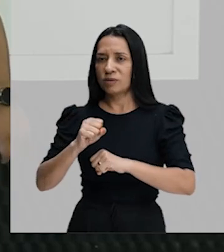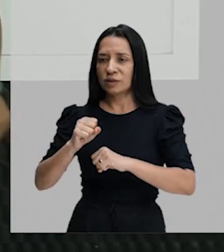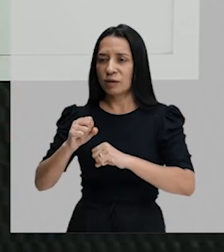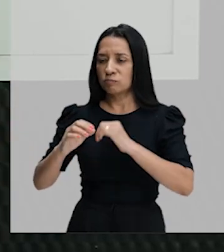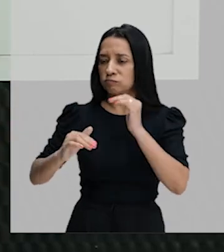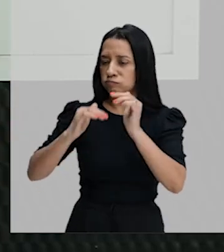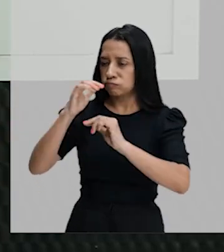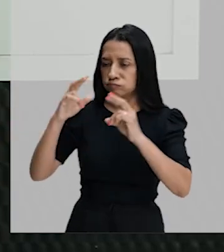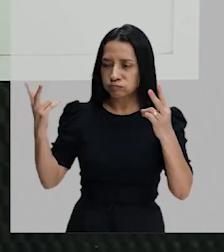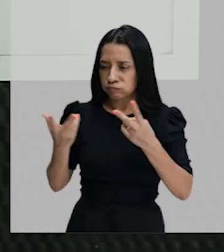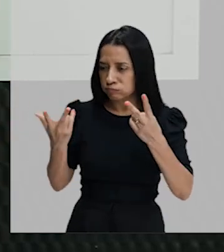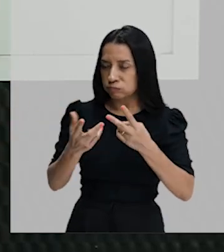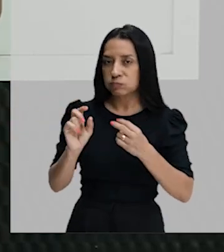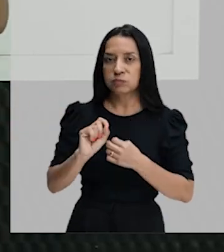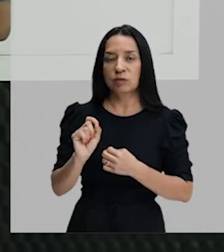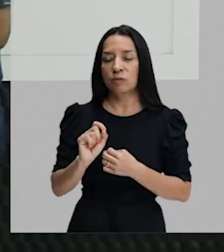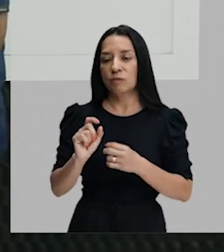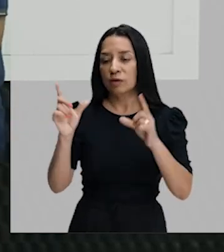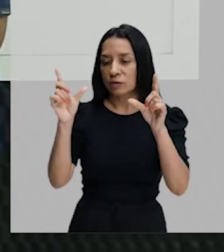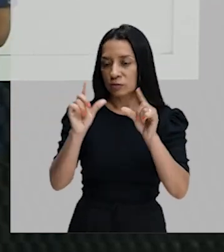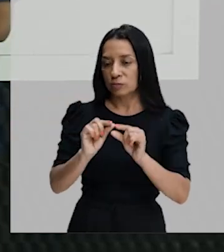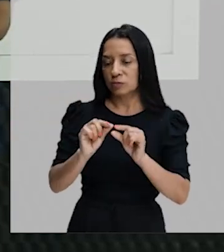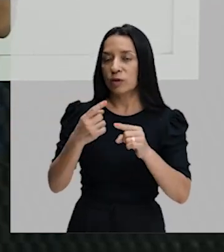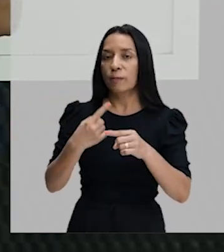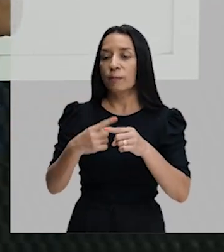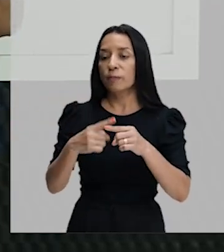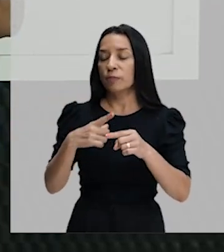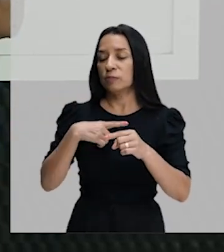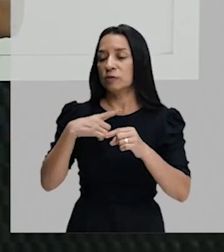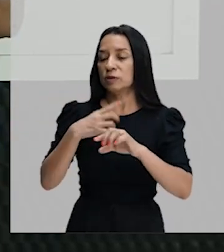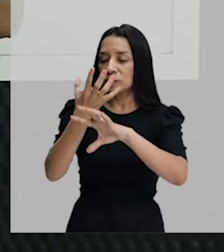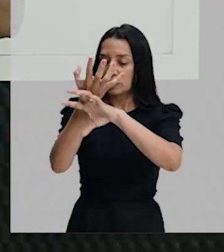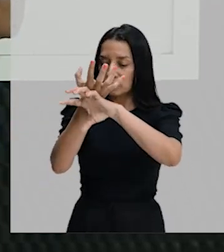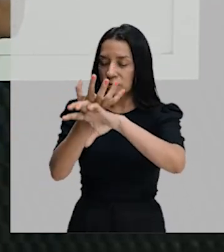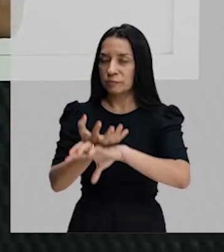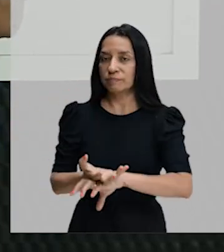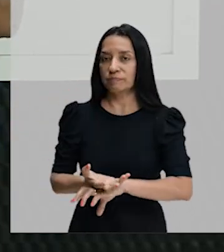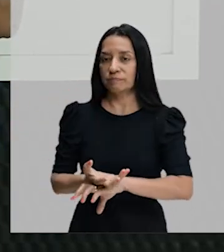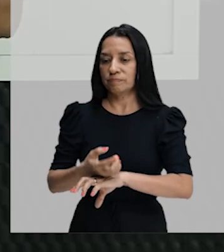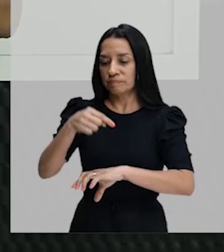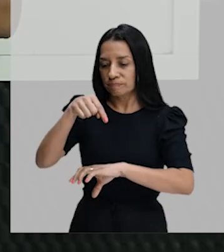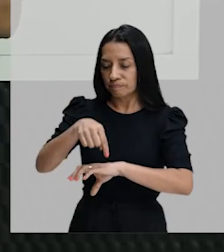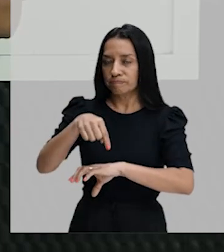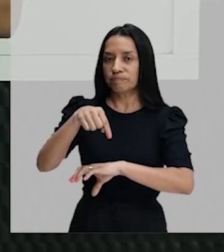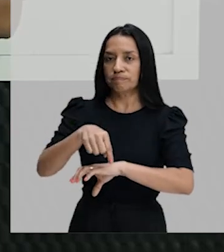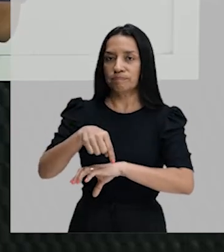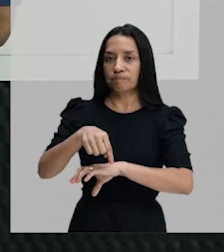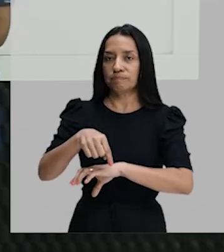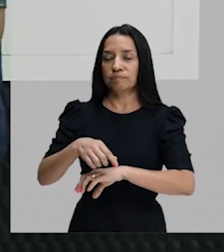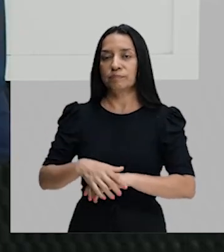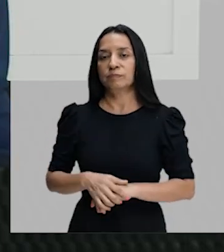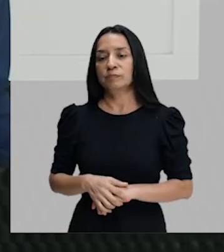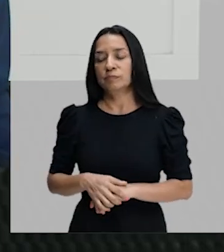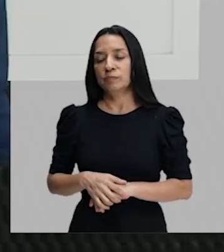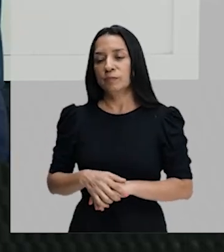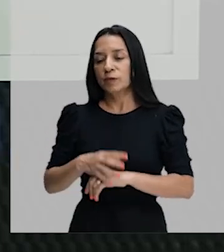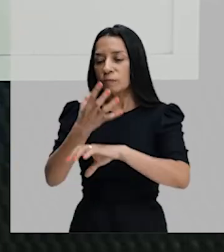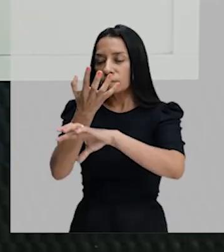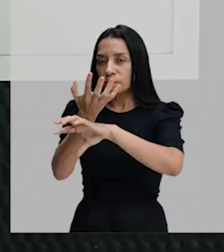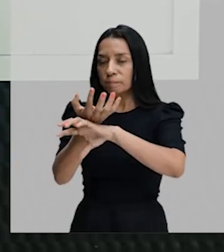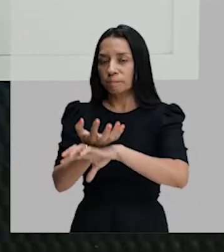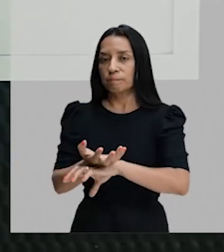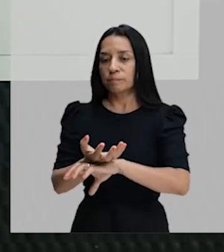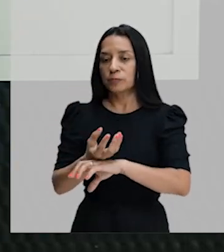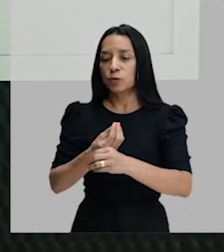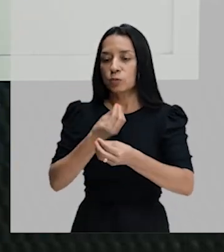diminuir. Certo? Isso porque eu tenho a gravidade apontando para baixo. Tá ok? Então, essa gravidade,